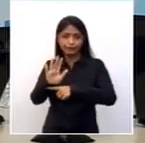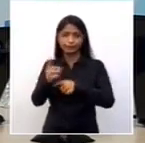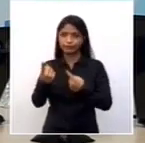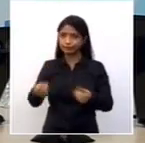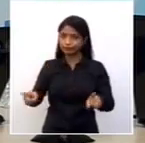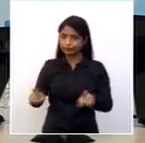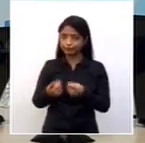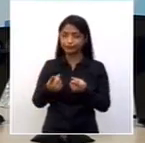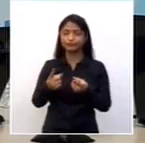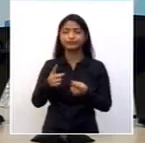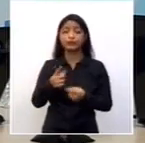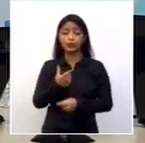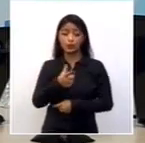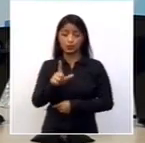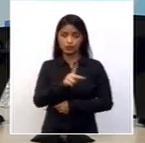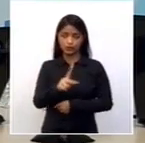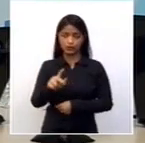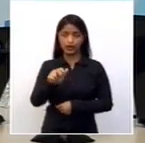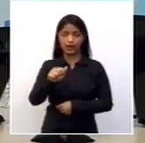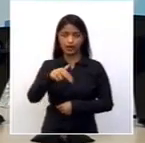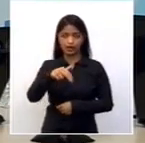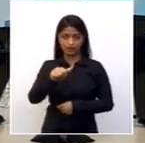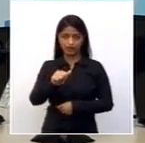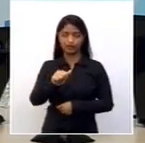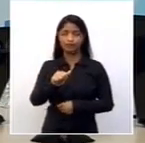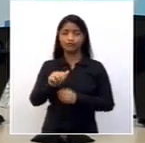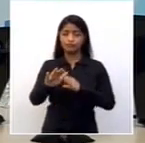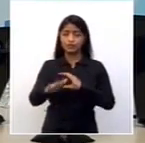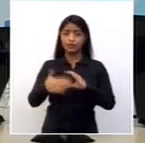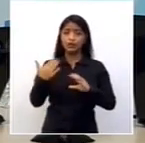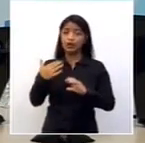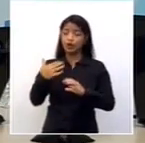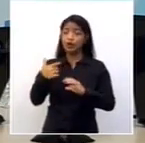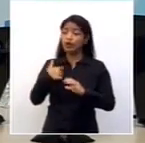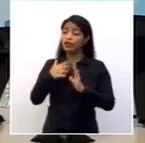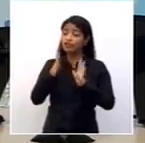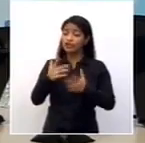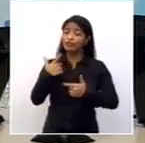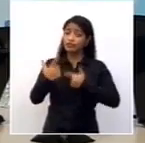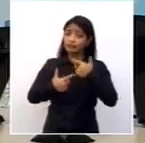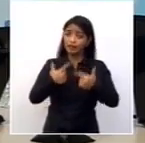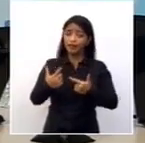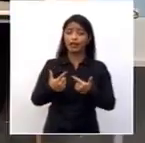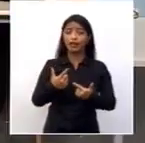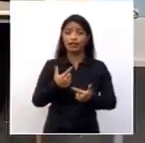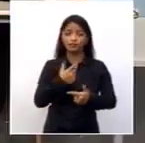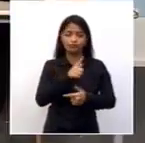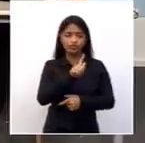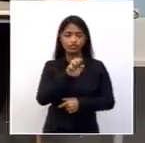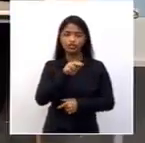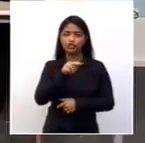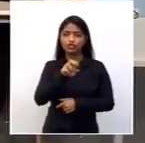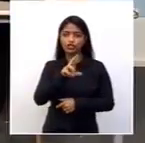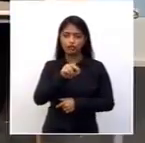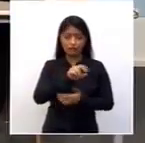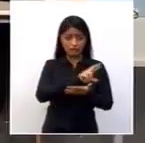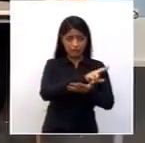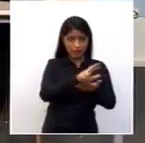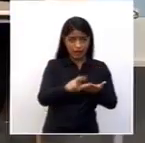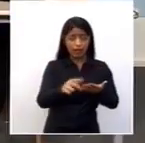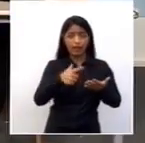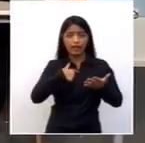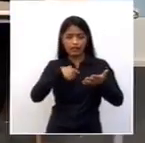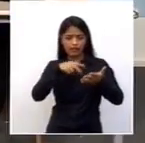Anne Cristina, o trabalho com a releitura de gêneros já existentes por meio de paródias.